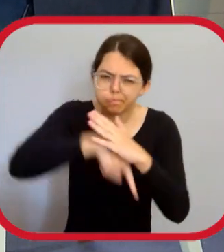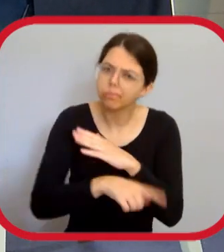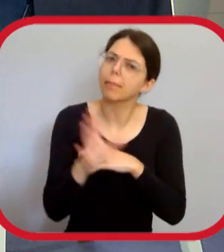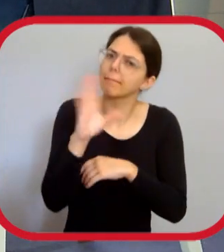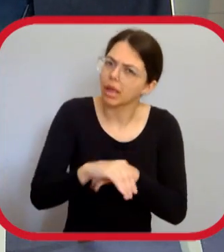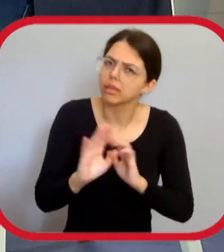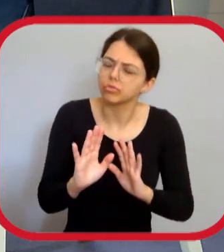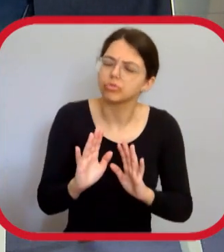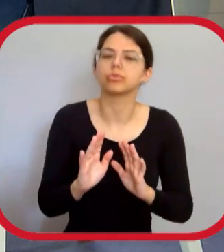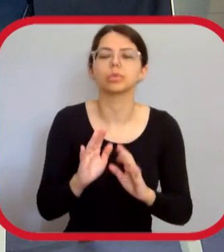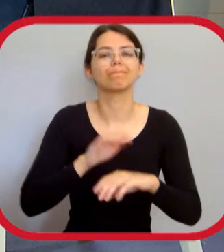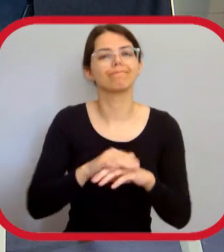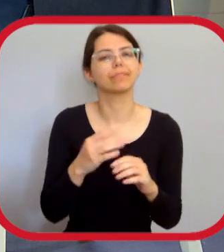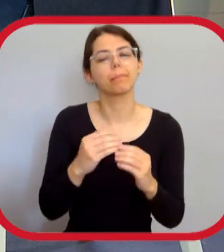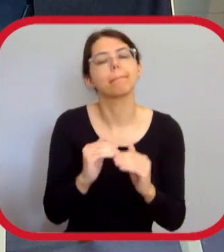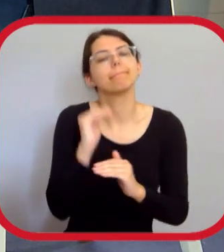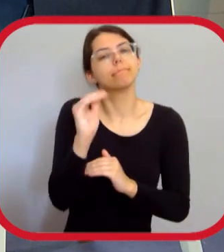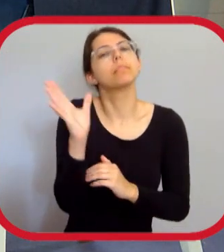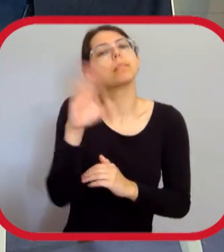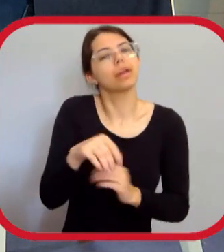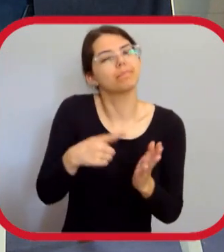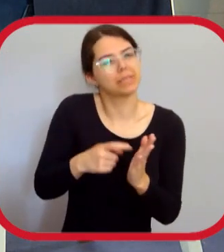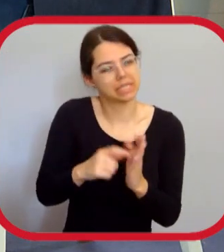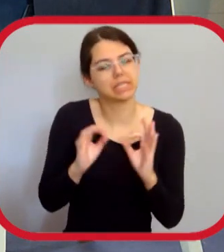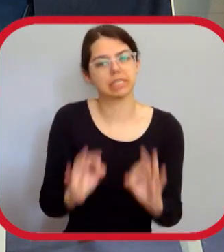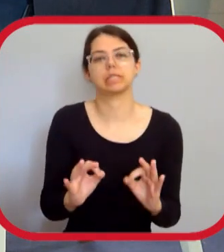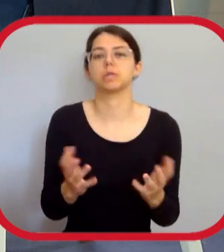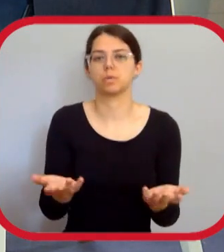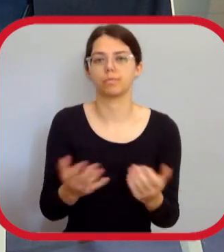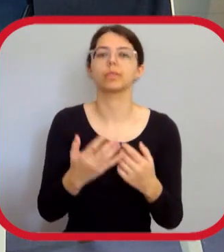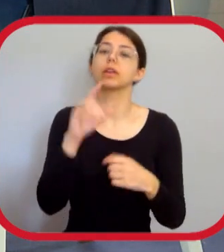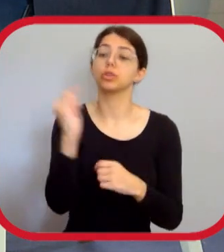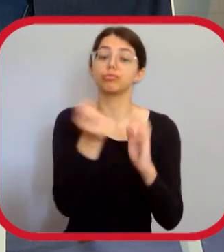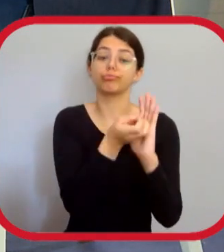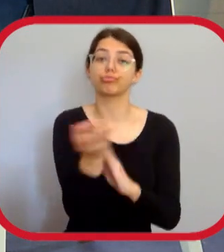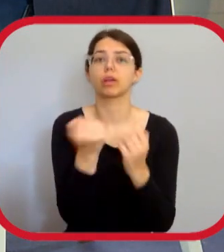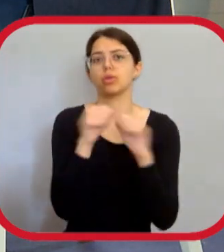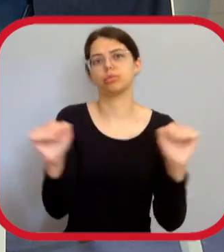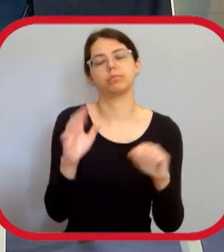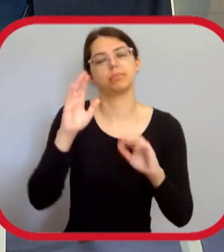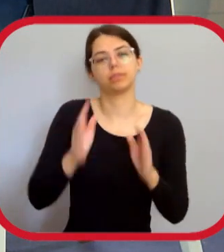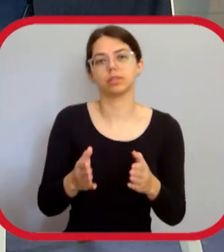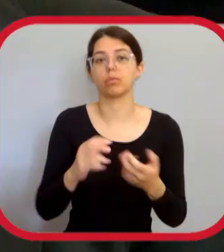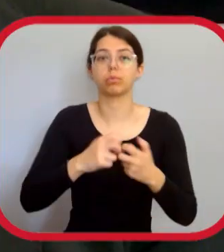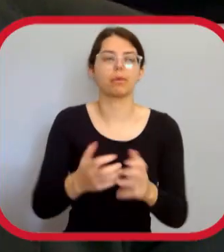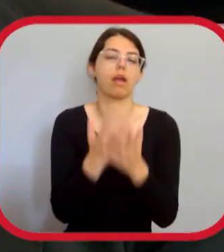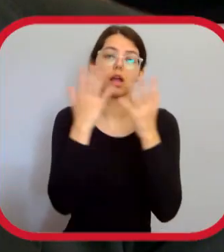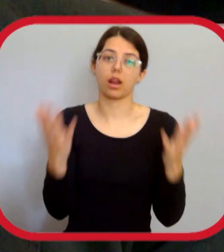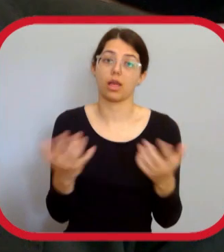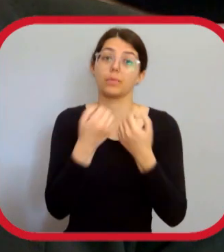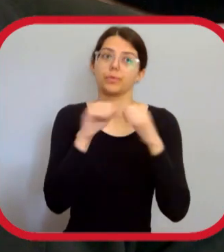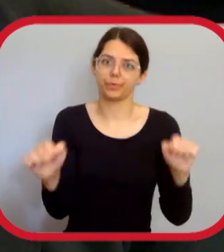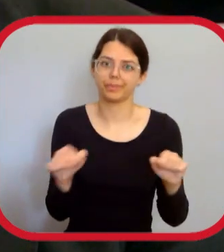para fazer uma revisão, se calhar um bocadinho mais profunda do RGES, porque é preciso ir um bocadinho mais longe, é preciso efetivamente haver autonomia